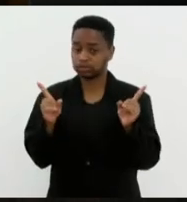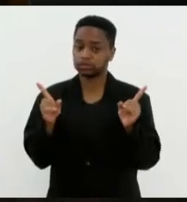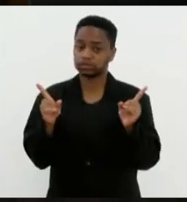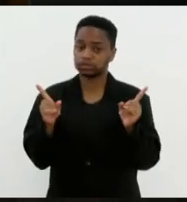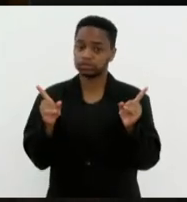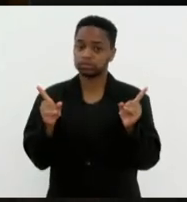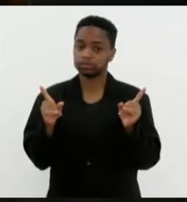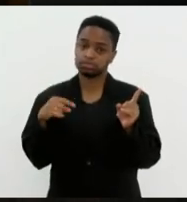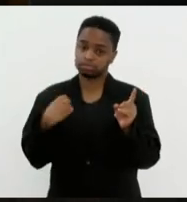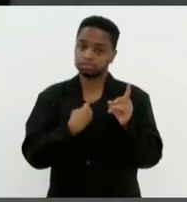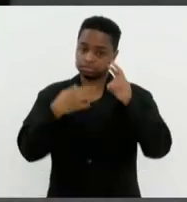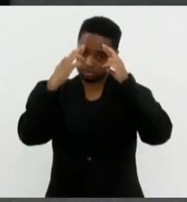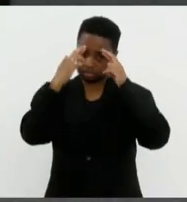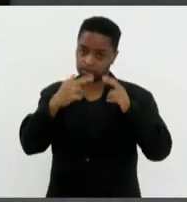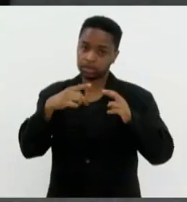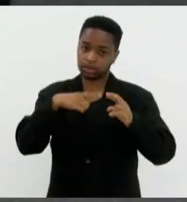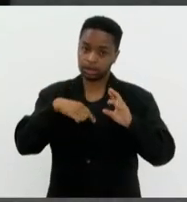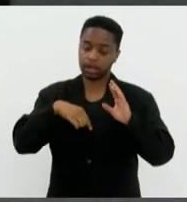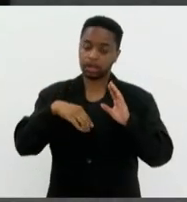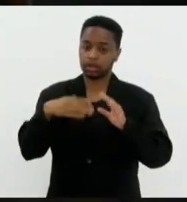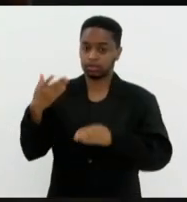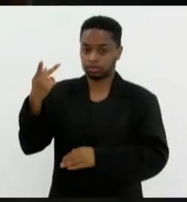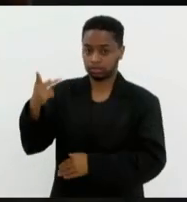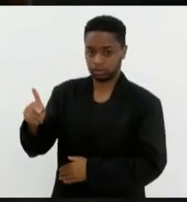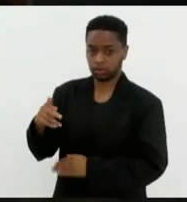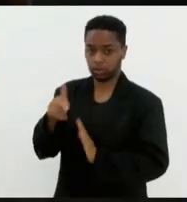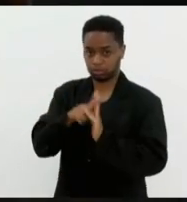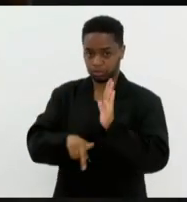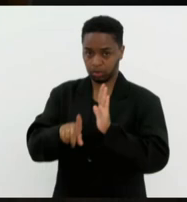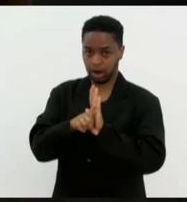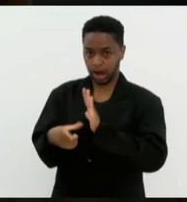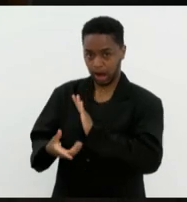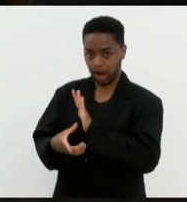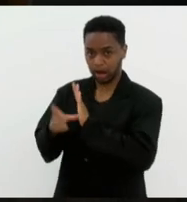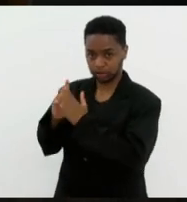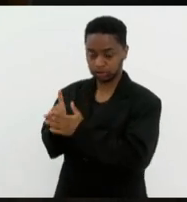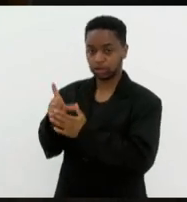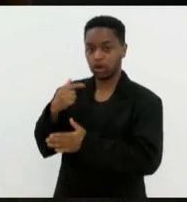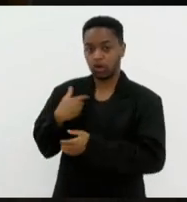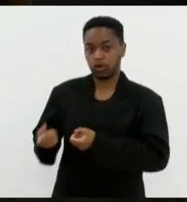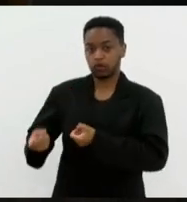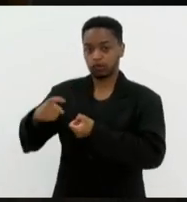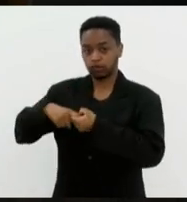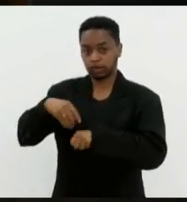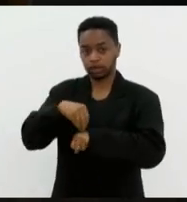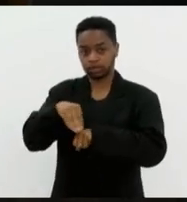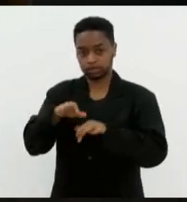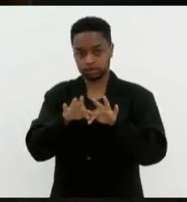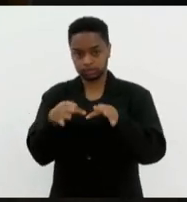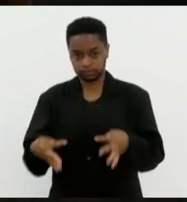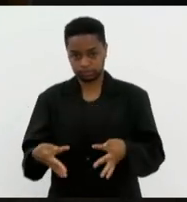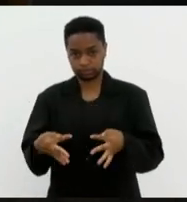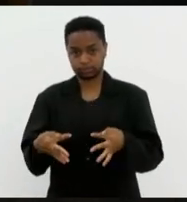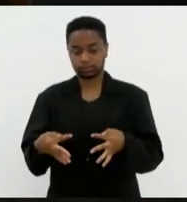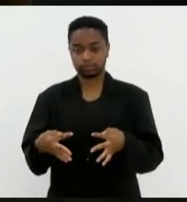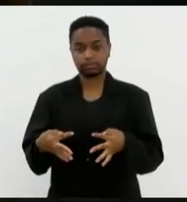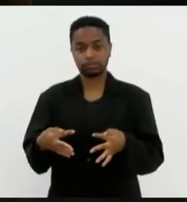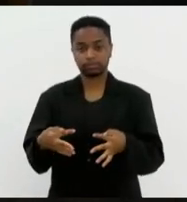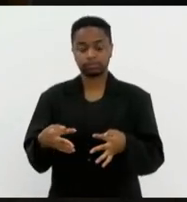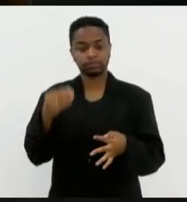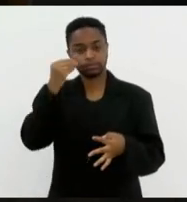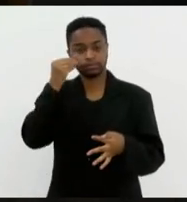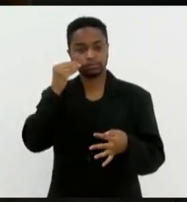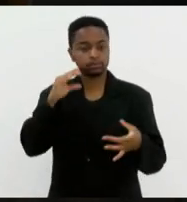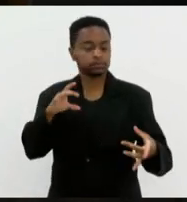à anterioridade do protocolo de Vossa Excelência, eu vou retornar tanto essa indicação para de encontro à sua, a